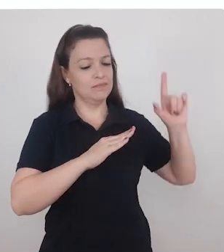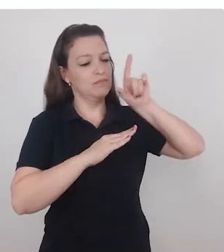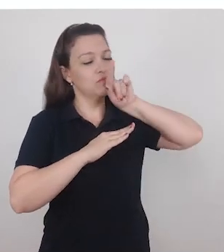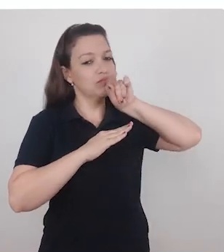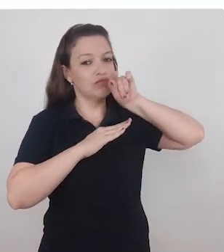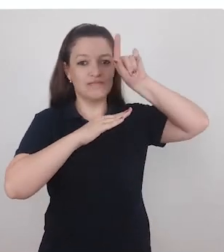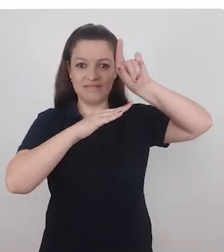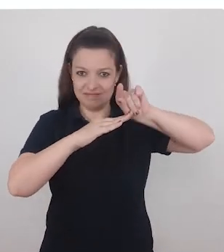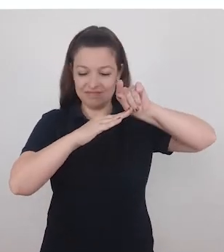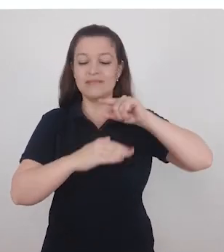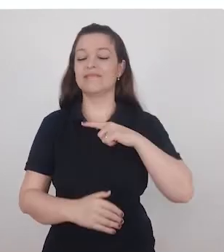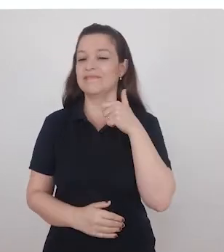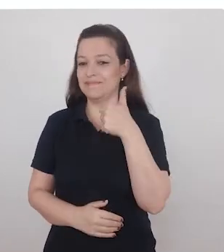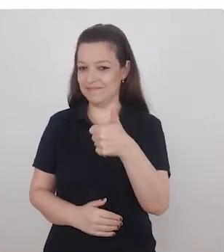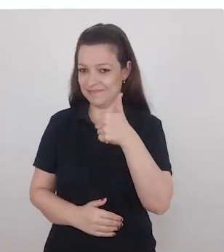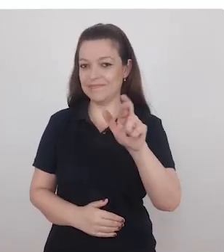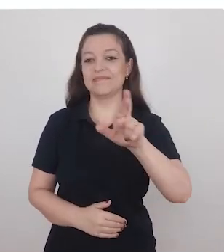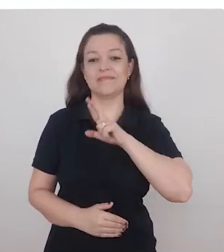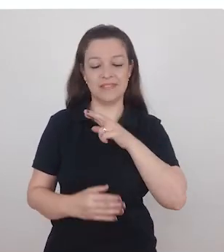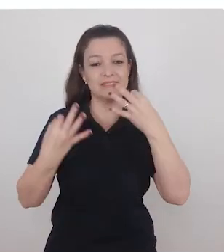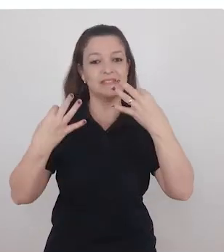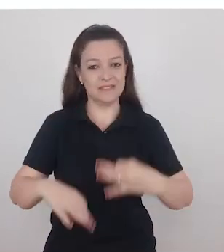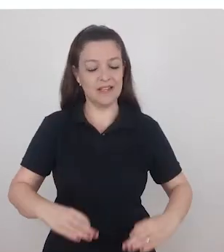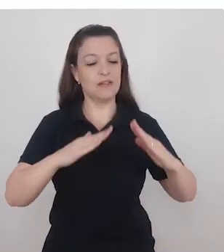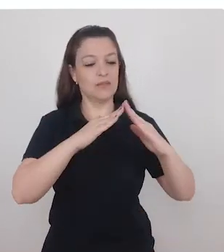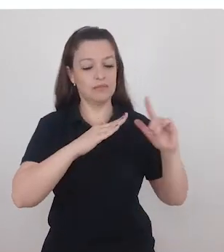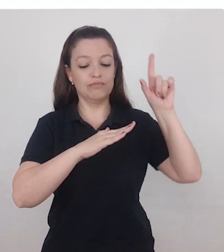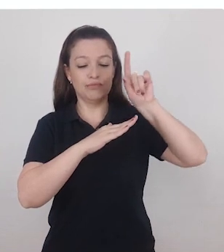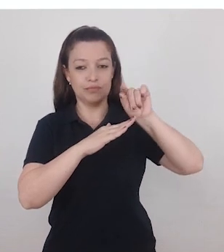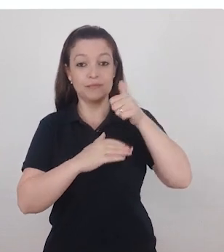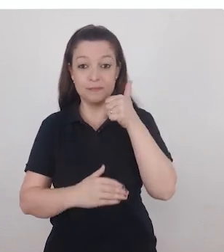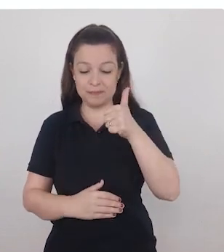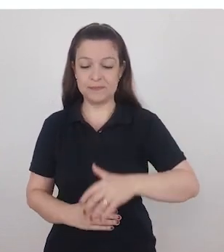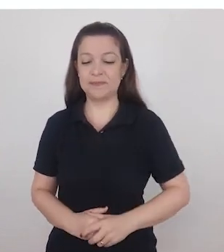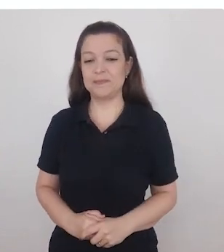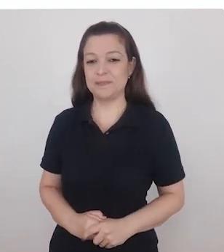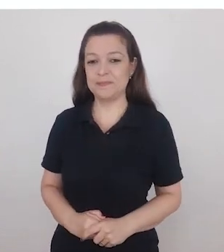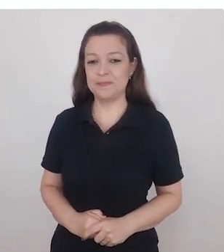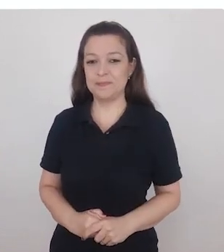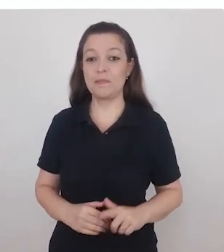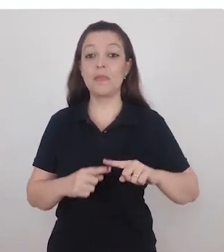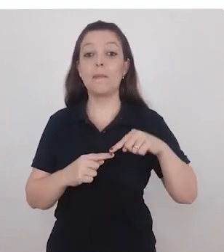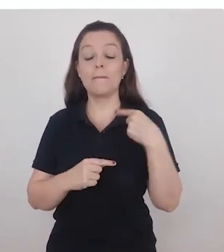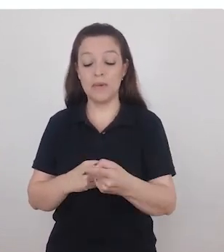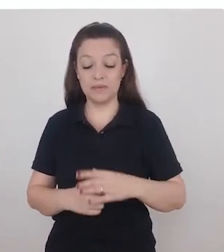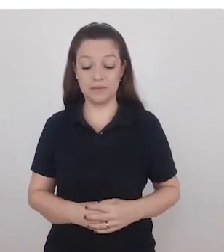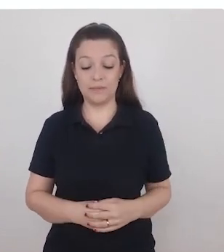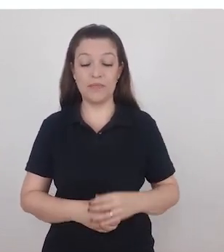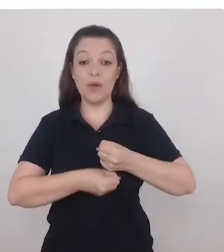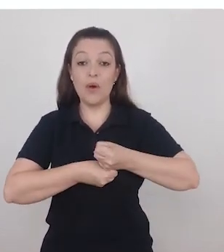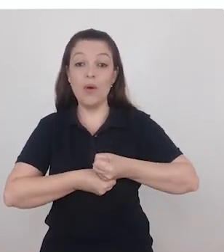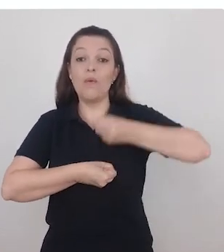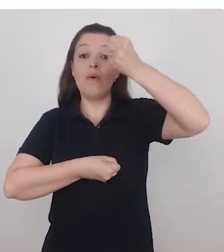O passarinho está em cima da casa. Vamos para o próximo? E o guarda-chuva está aberto ou